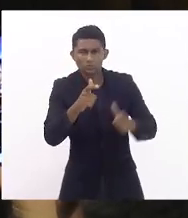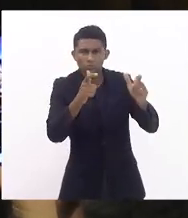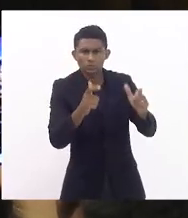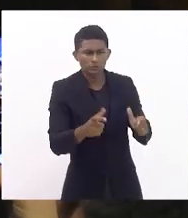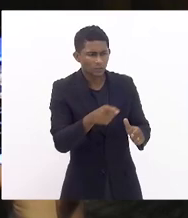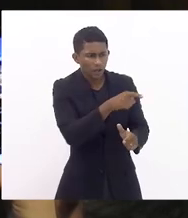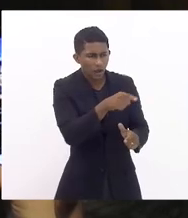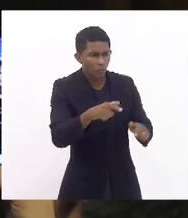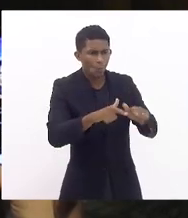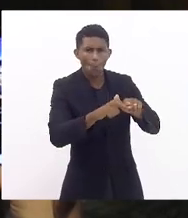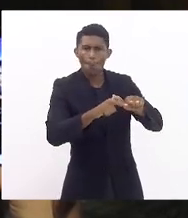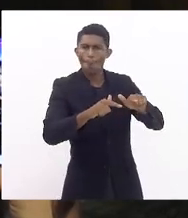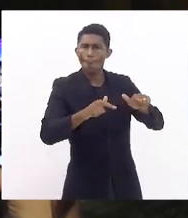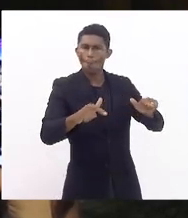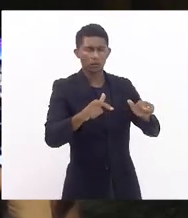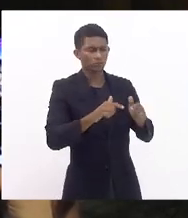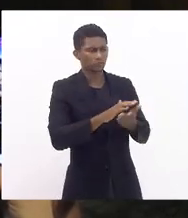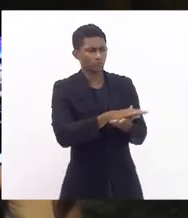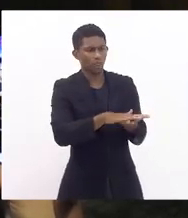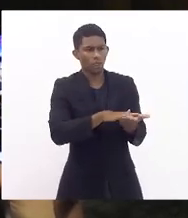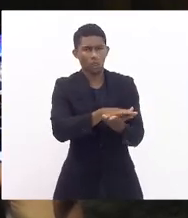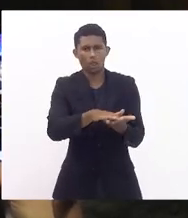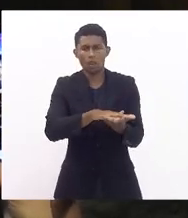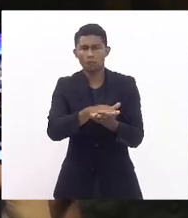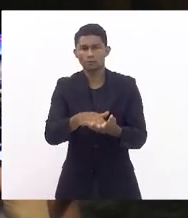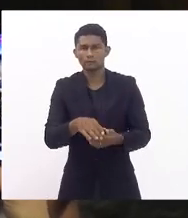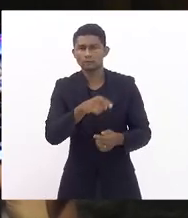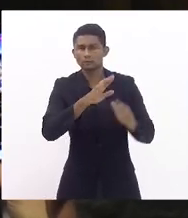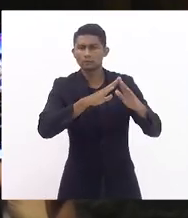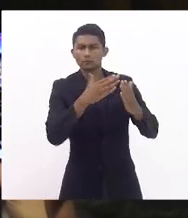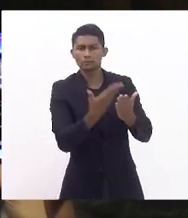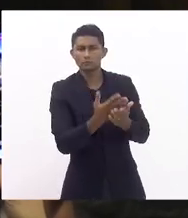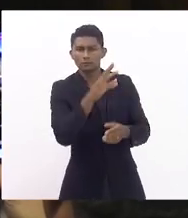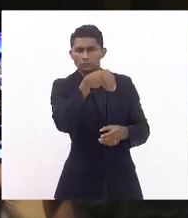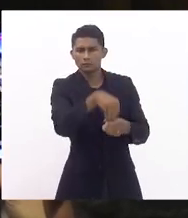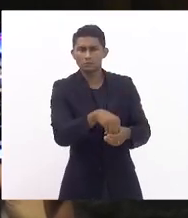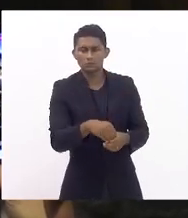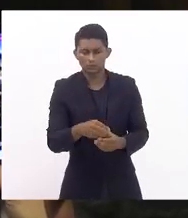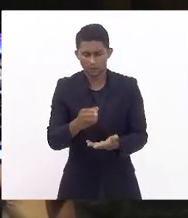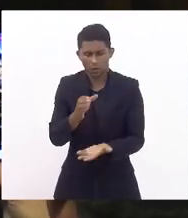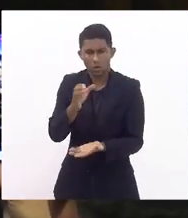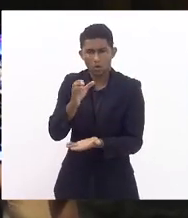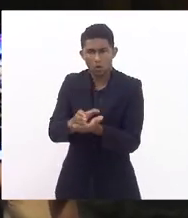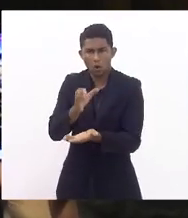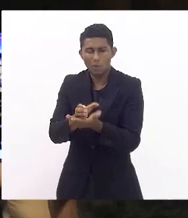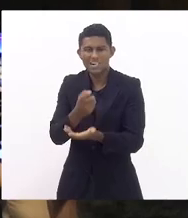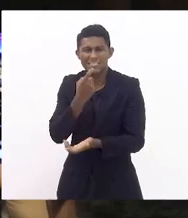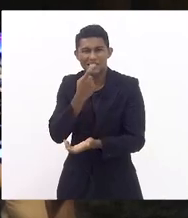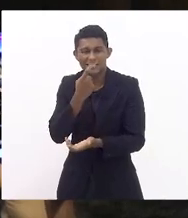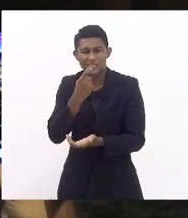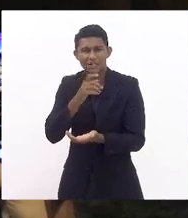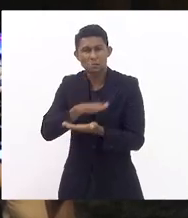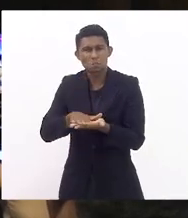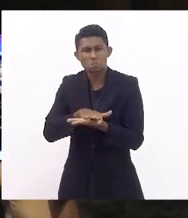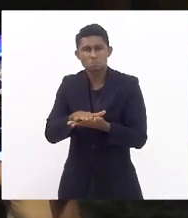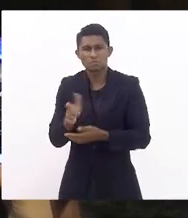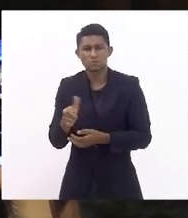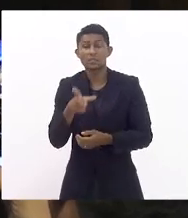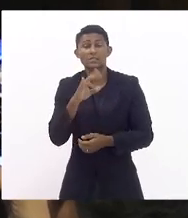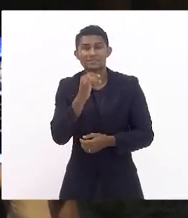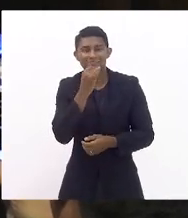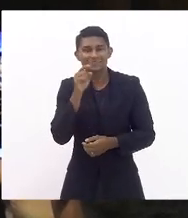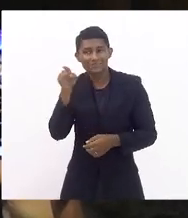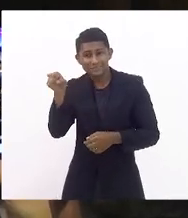estavam vazios. A escola não tinha copos descartáveis, ou seja, se a criança não traz da